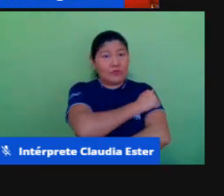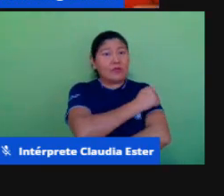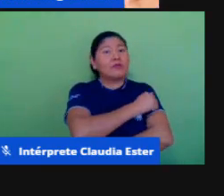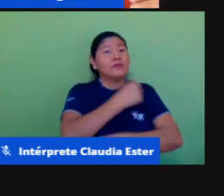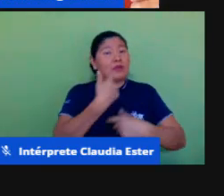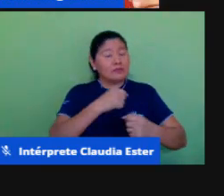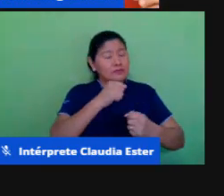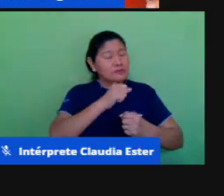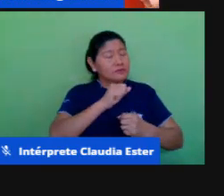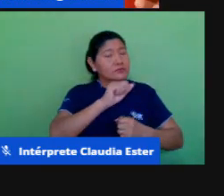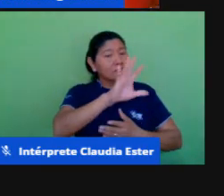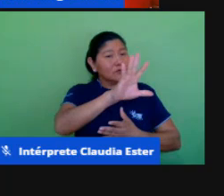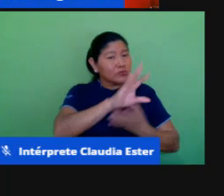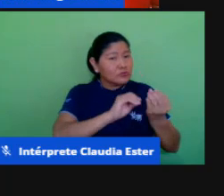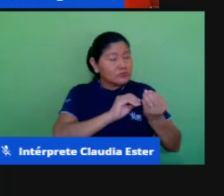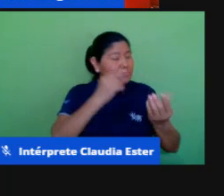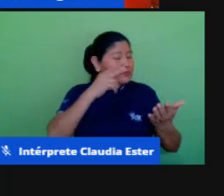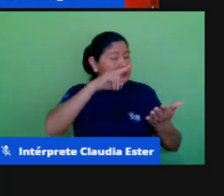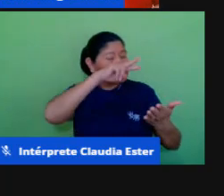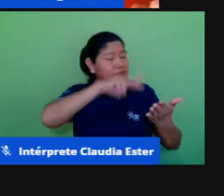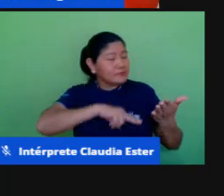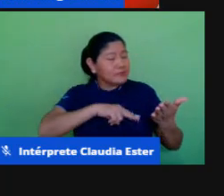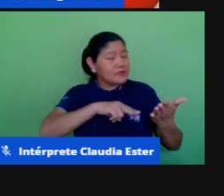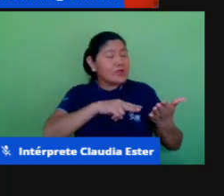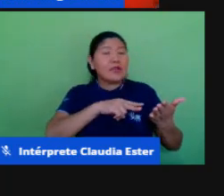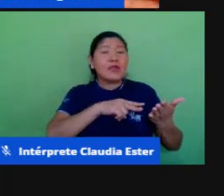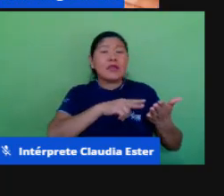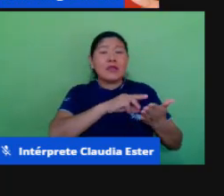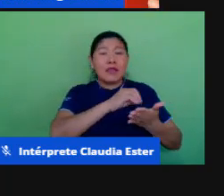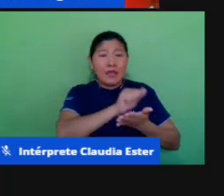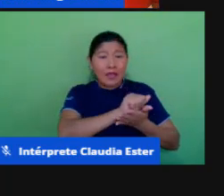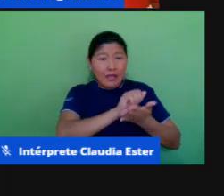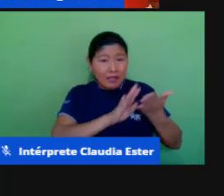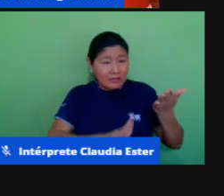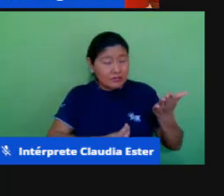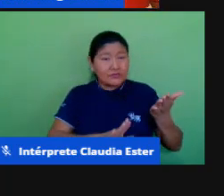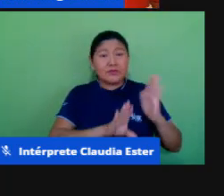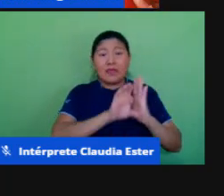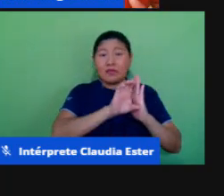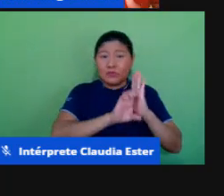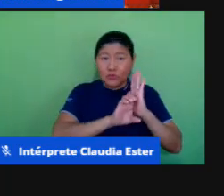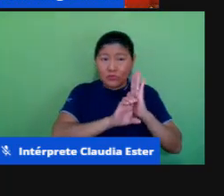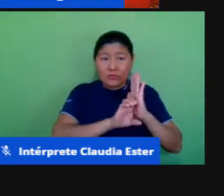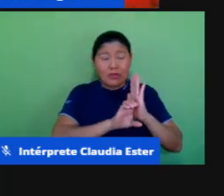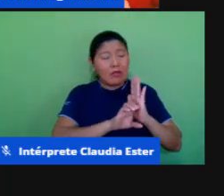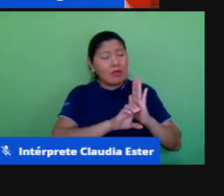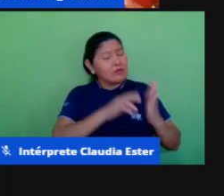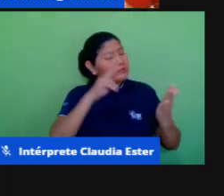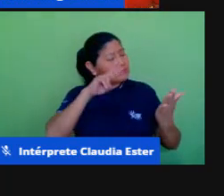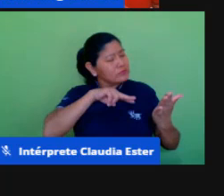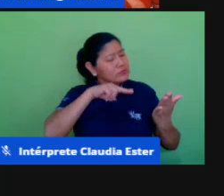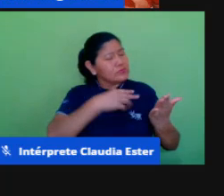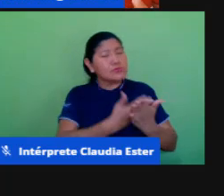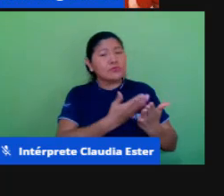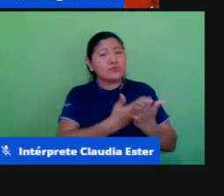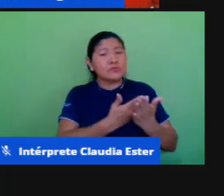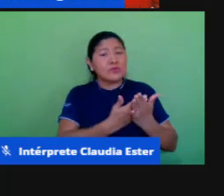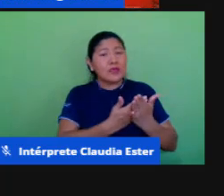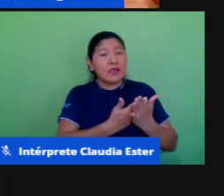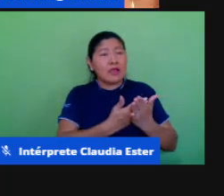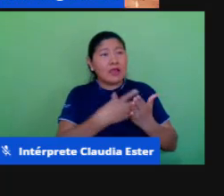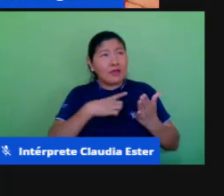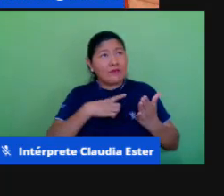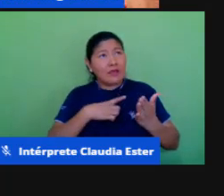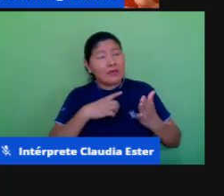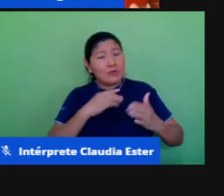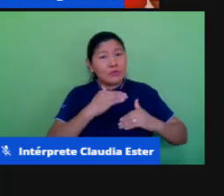da aula, ele estuda o material enviado, adquire as competências básicas Claro, levando em consideração o seu ritmo de aprendizagem. Durante a aula,